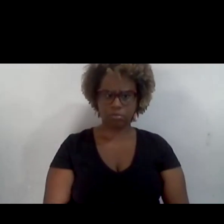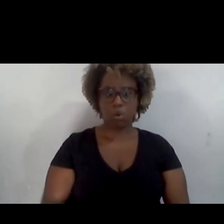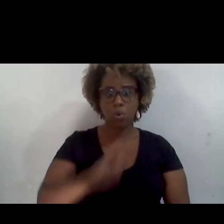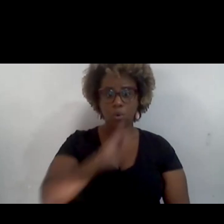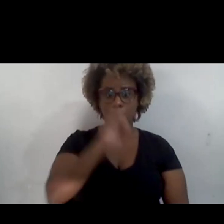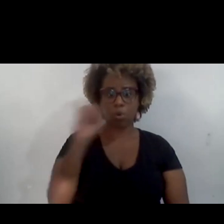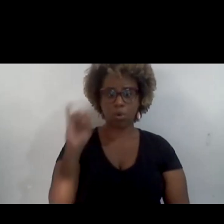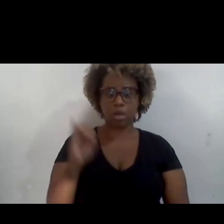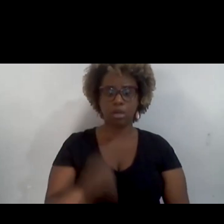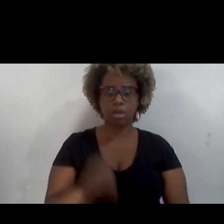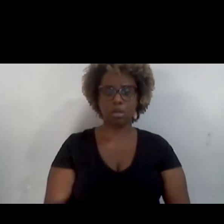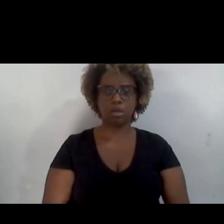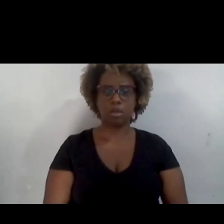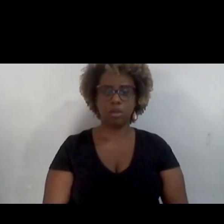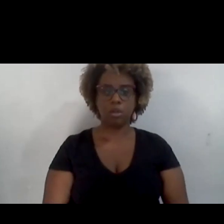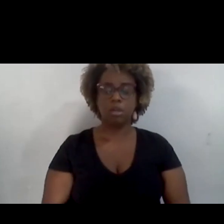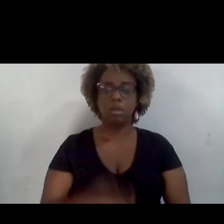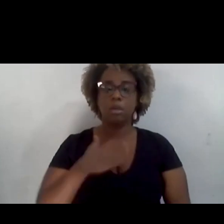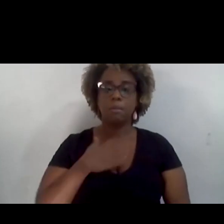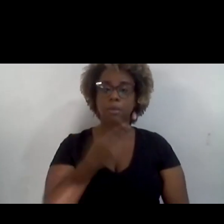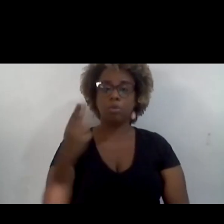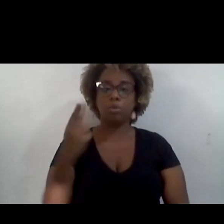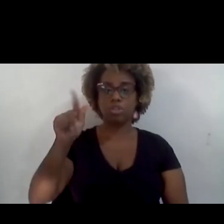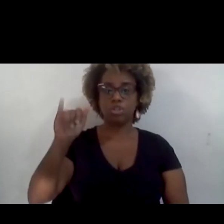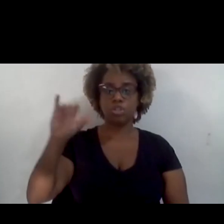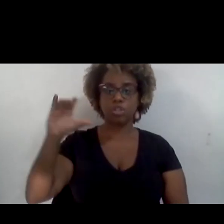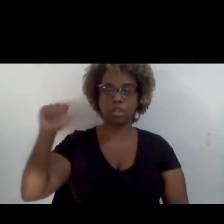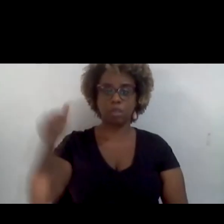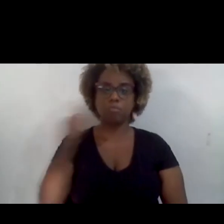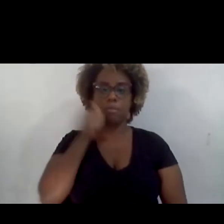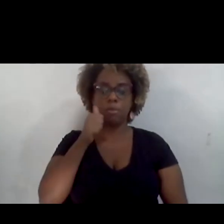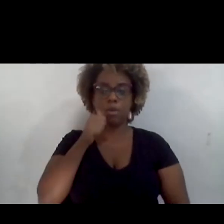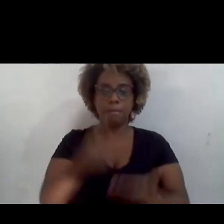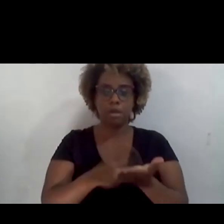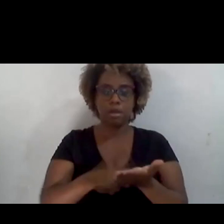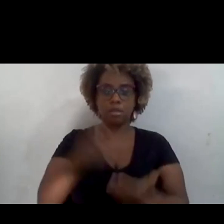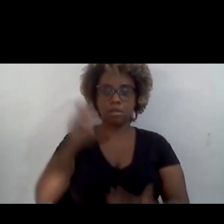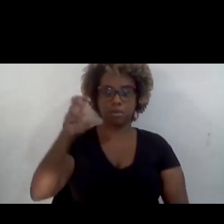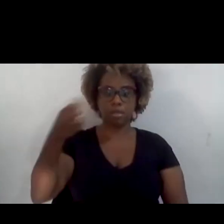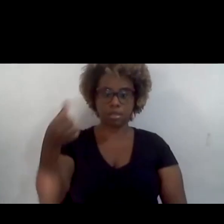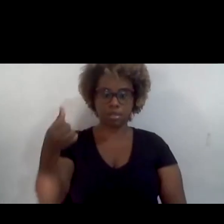Oi, foi. Bom, eu sou Gica, uma mulher branca, 56 anos.